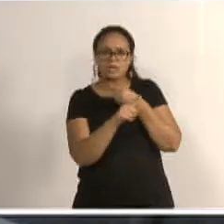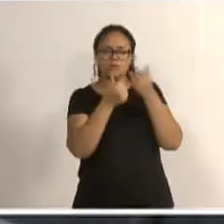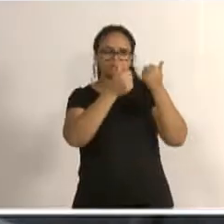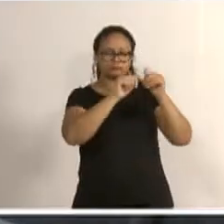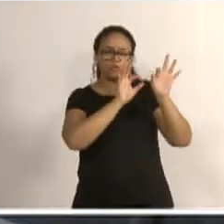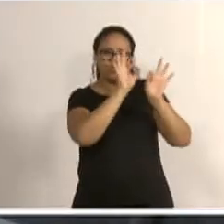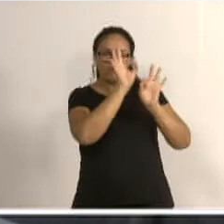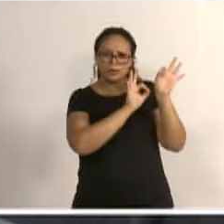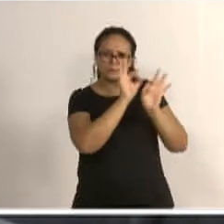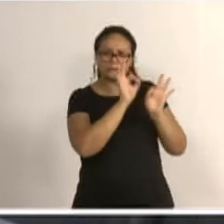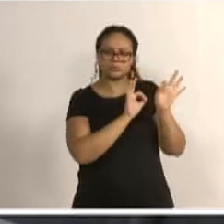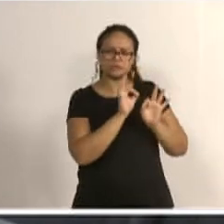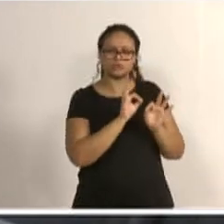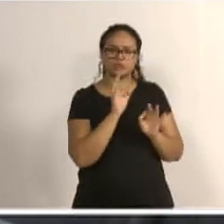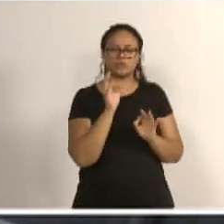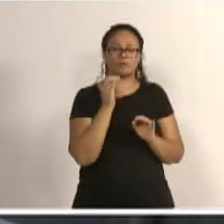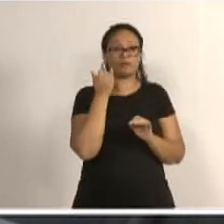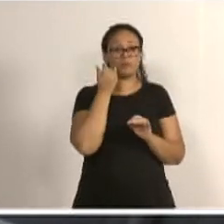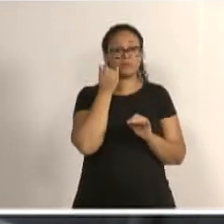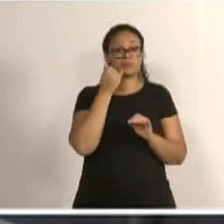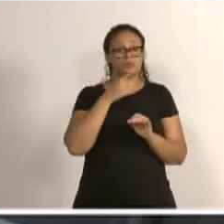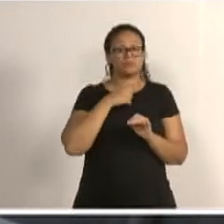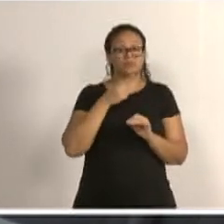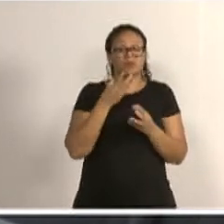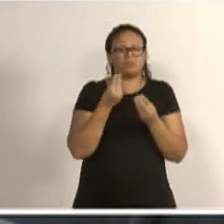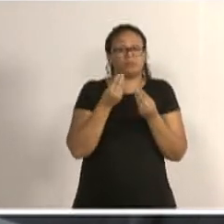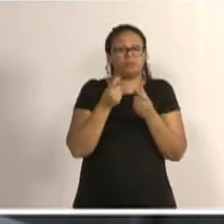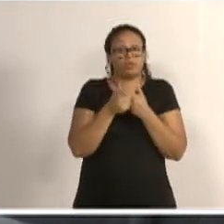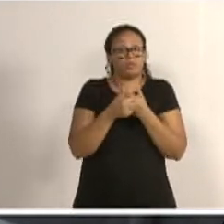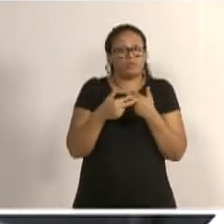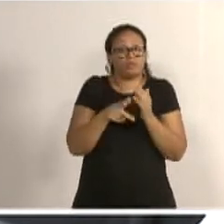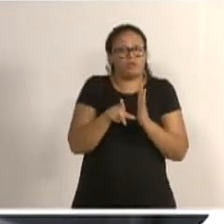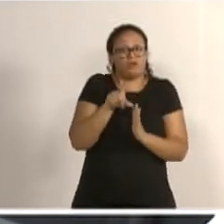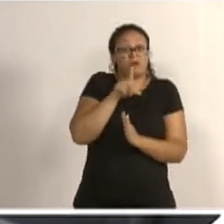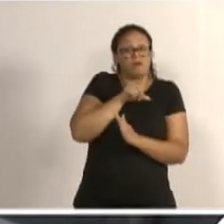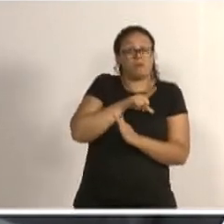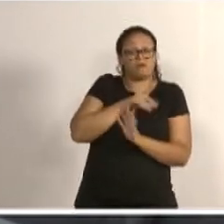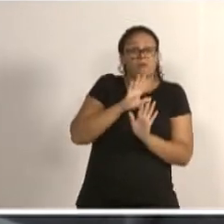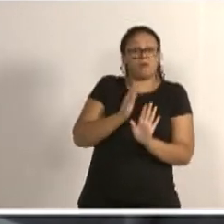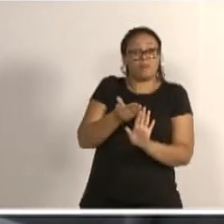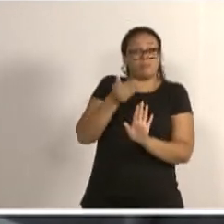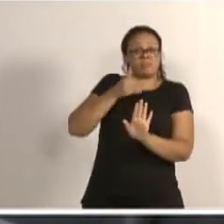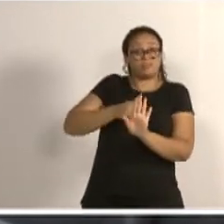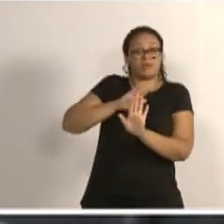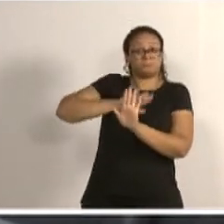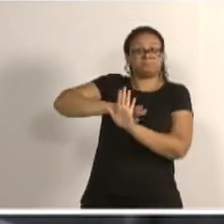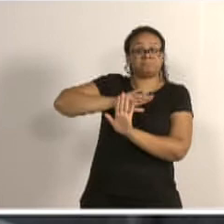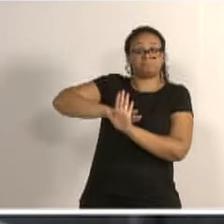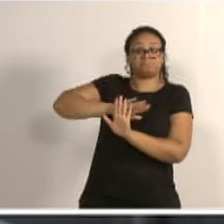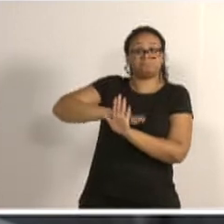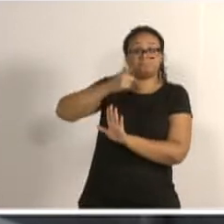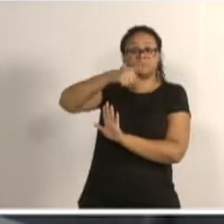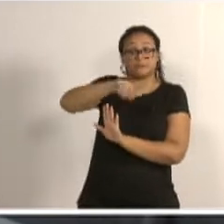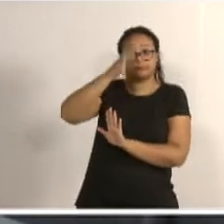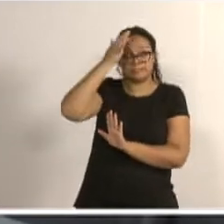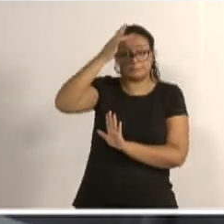mais coisas atrás do que nós imaginamos. E eu estou falando.